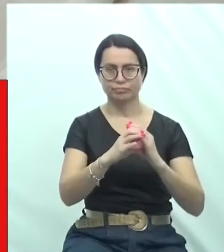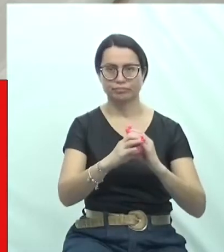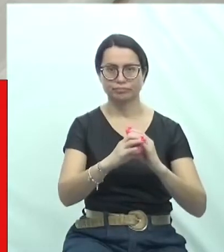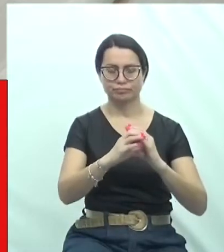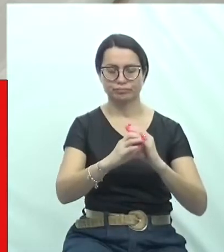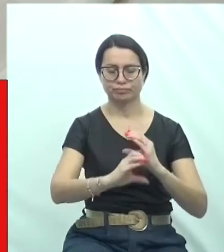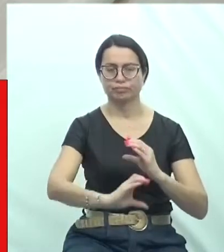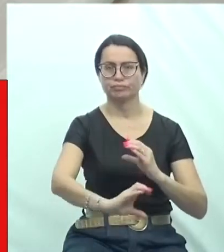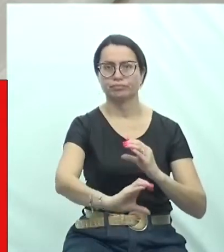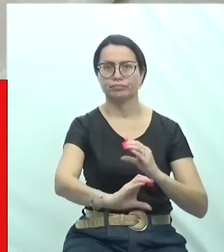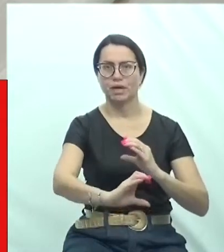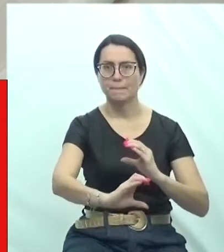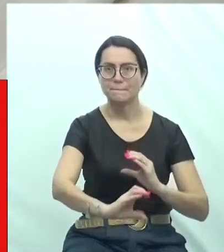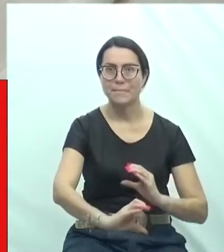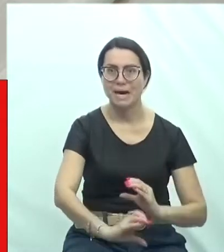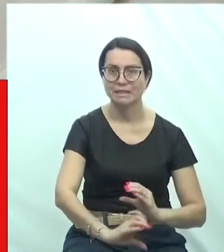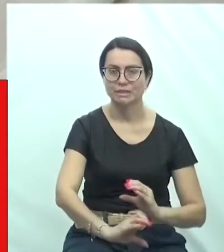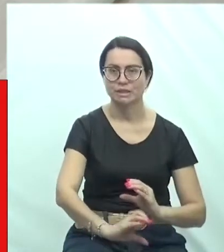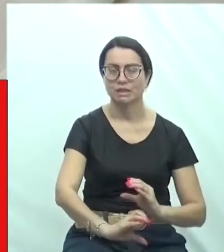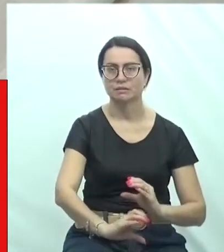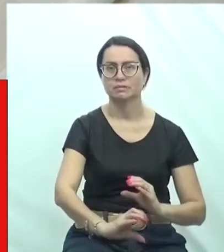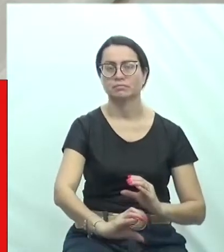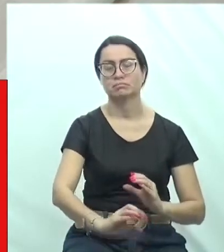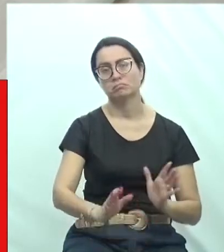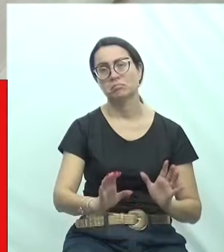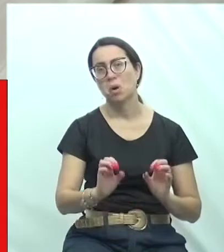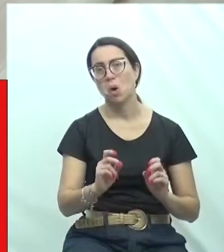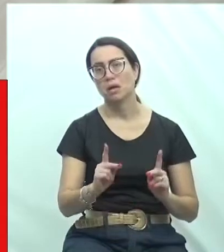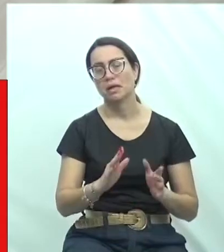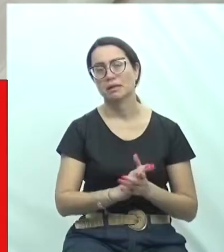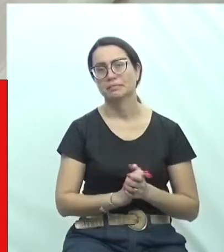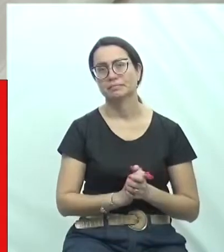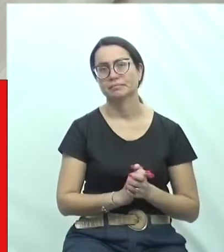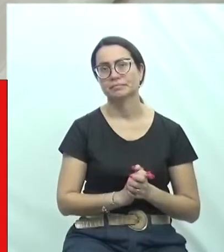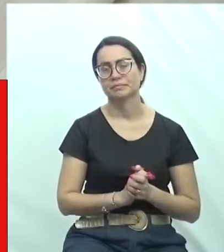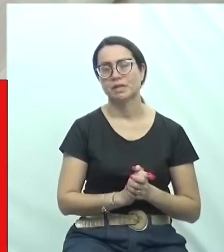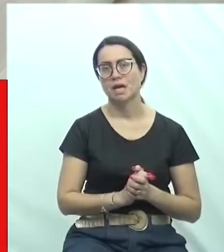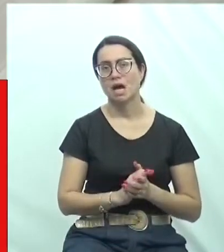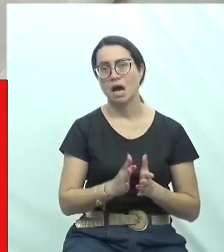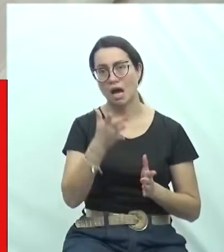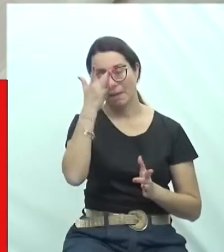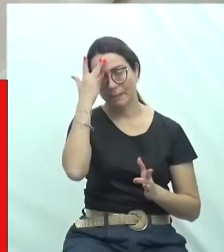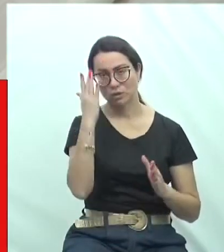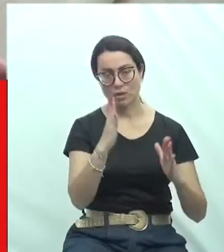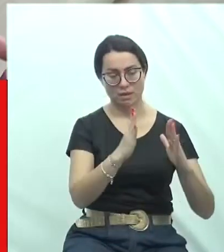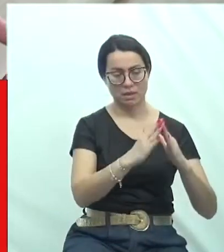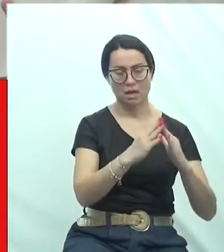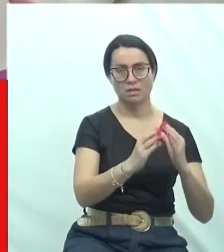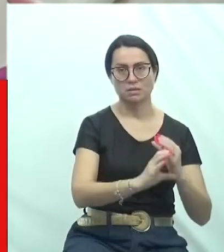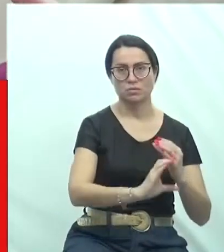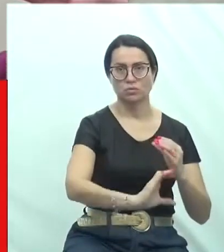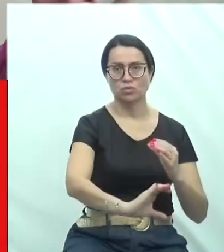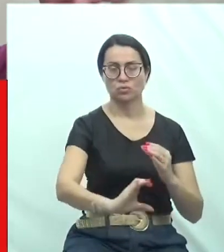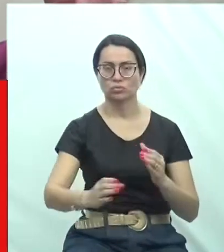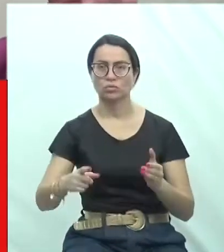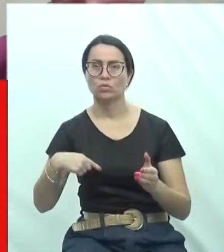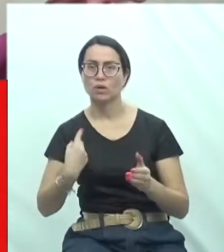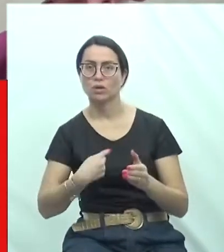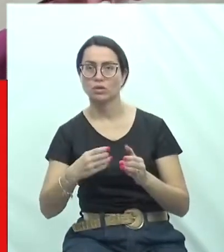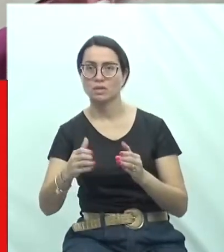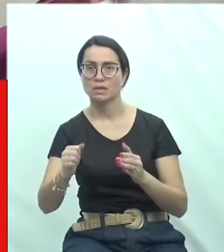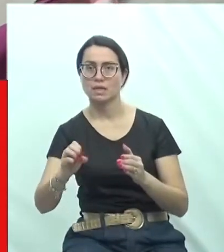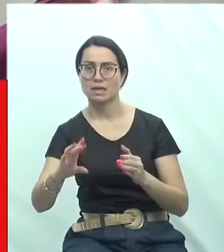consegue interligar a sua ligação interna de esgoto à nossa ligação chamada CI, que nada mais é que